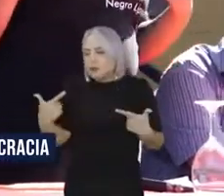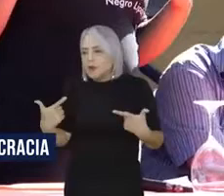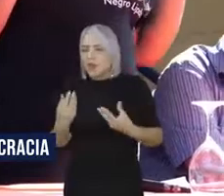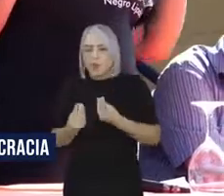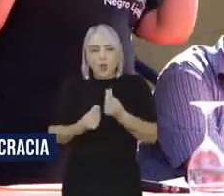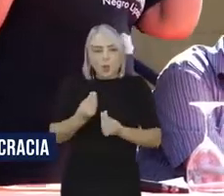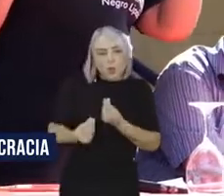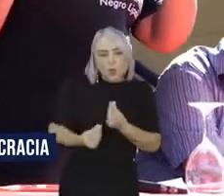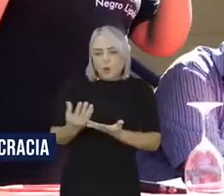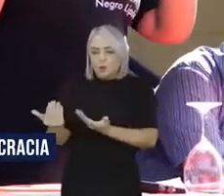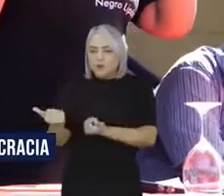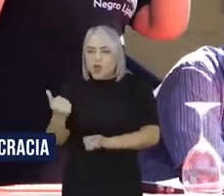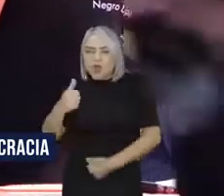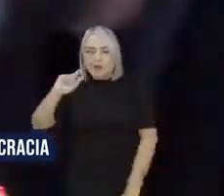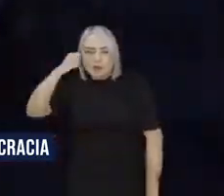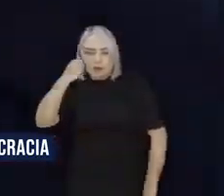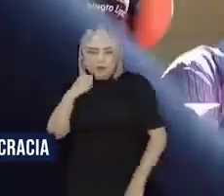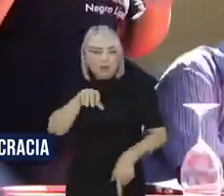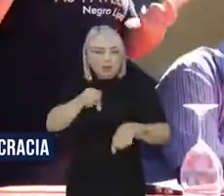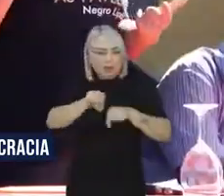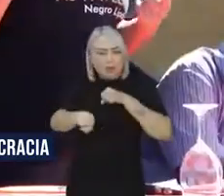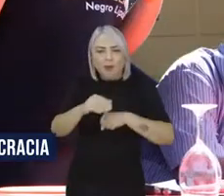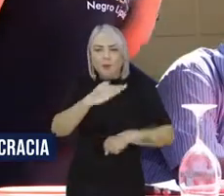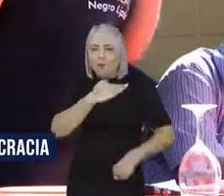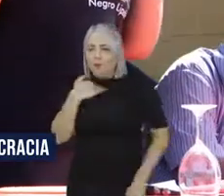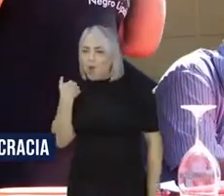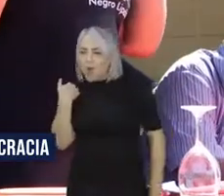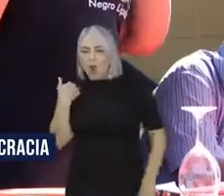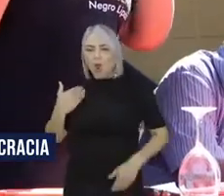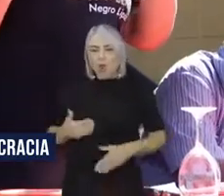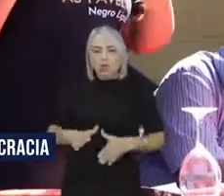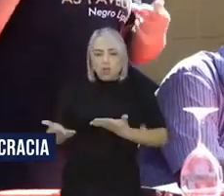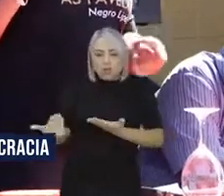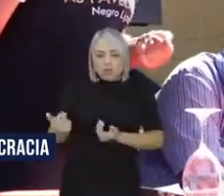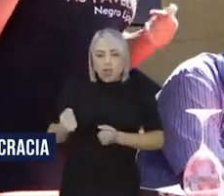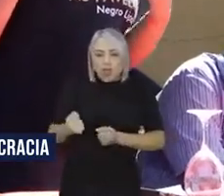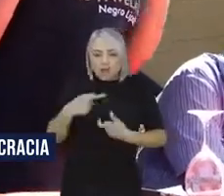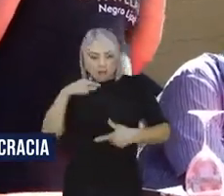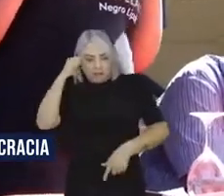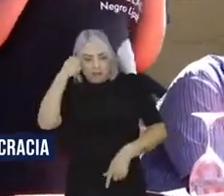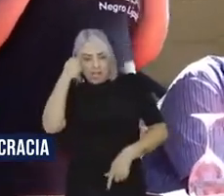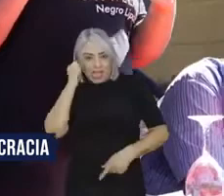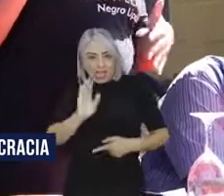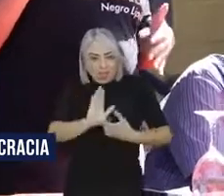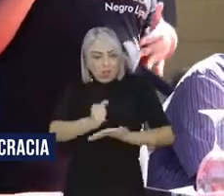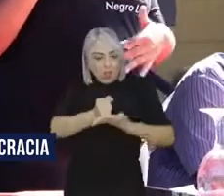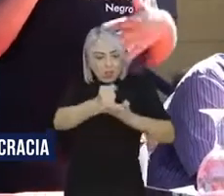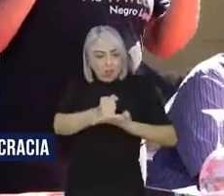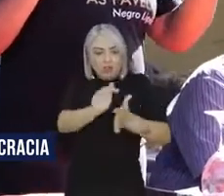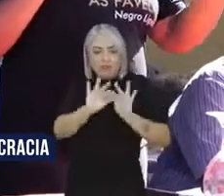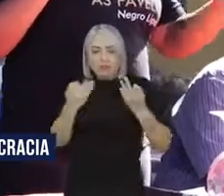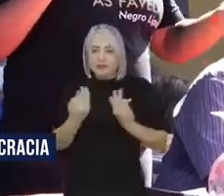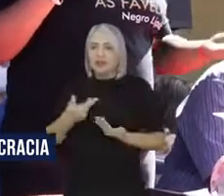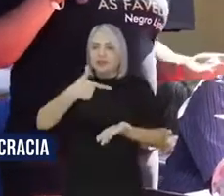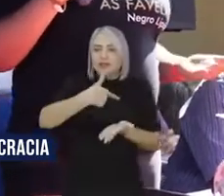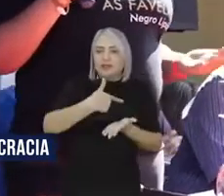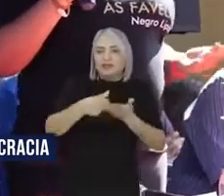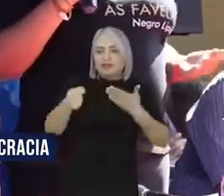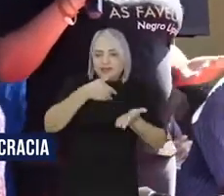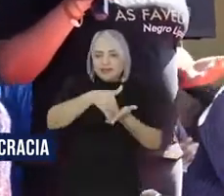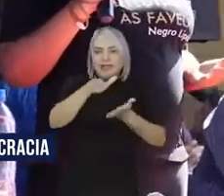morto, de como o jovem preto está tendo que sustentar a sua família, teve que sair da escola, ainda mais após um